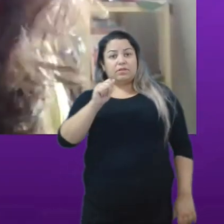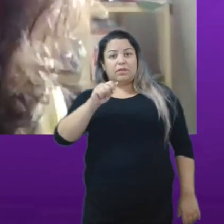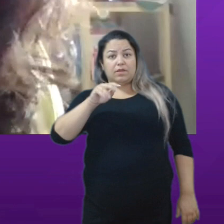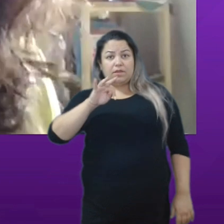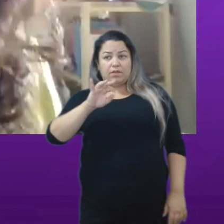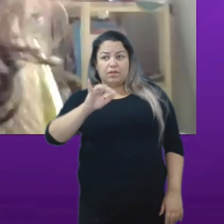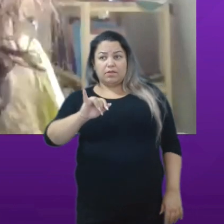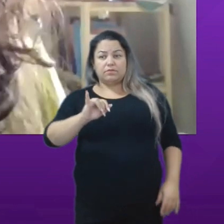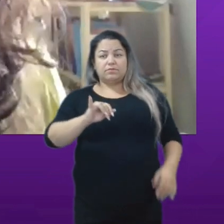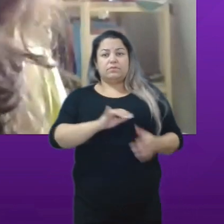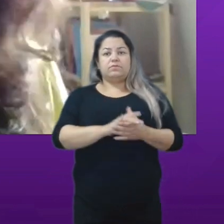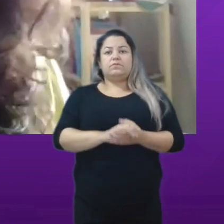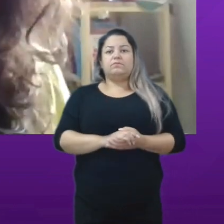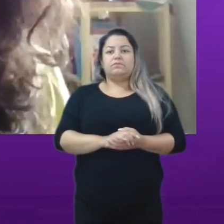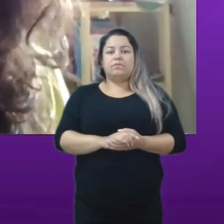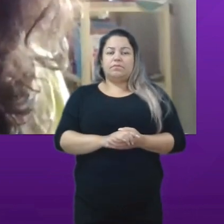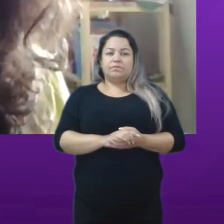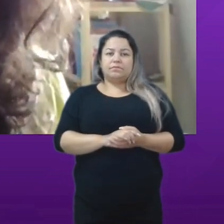Aí 5 minutinhos para cada um.